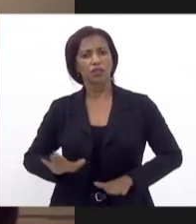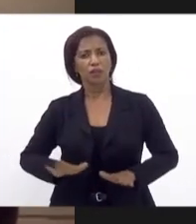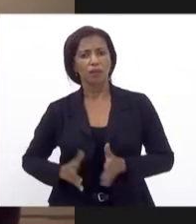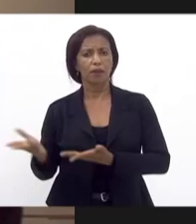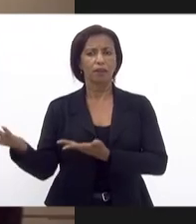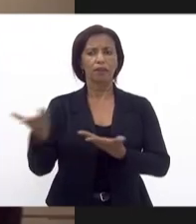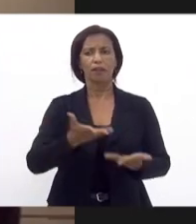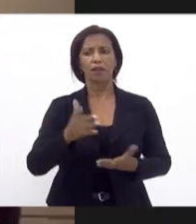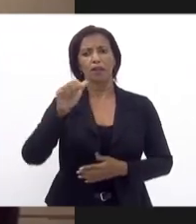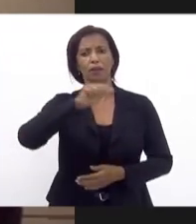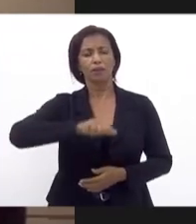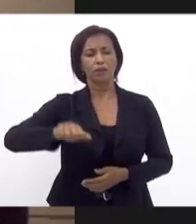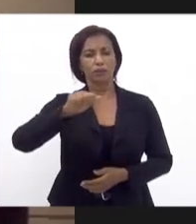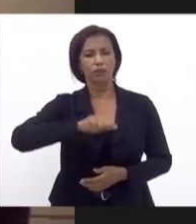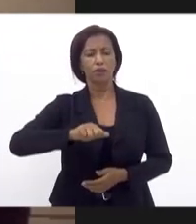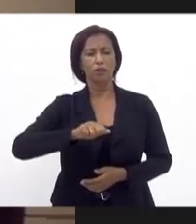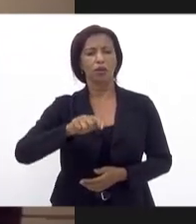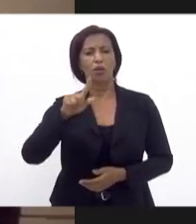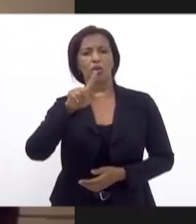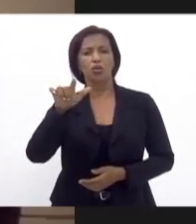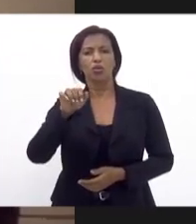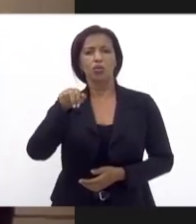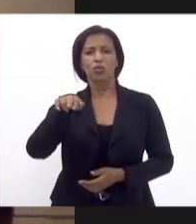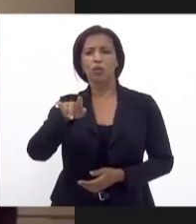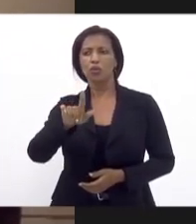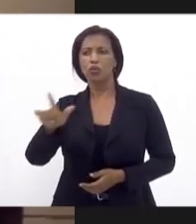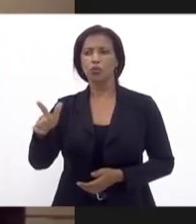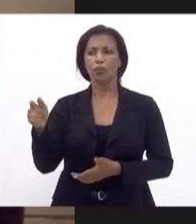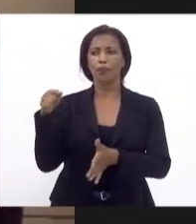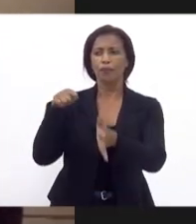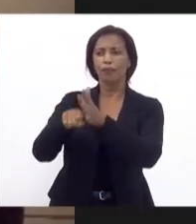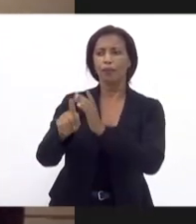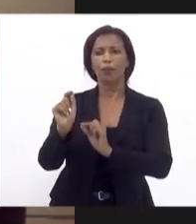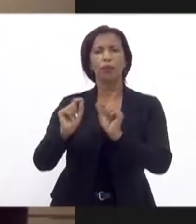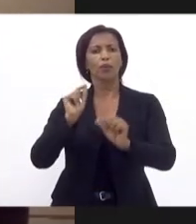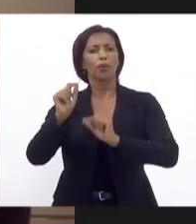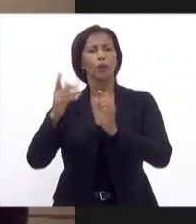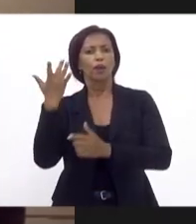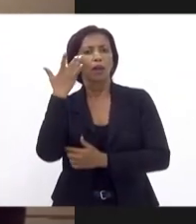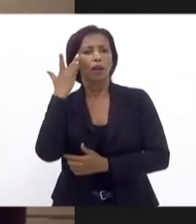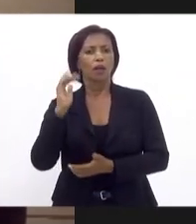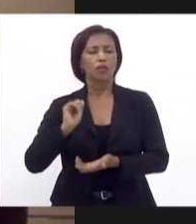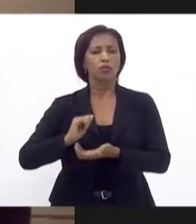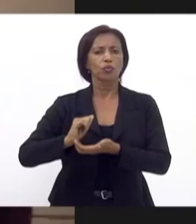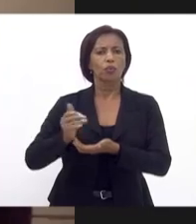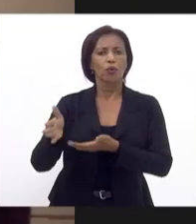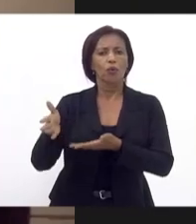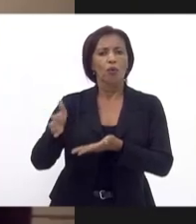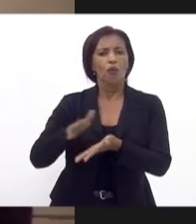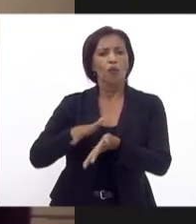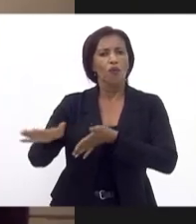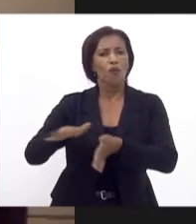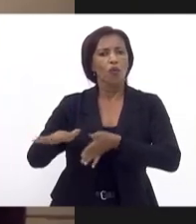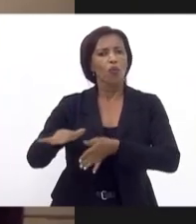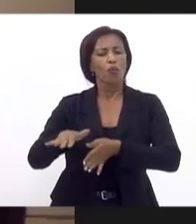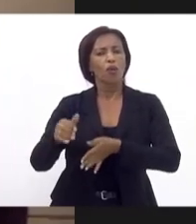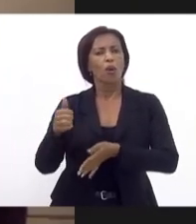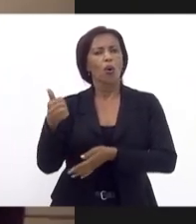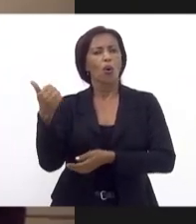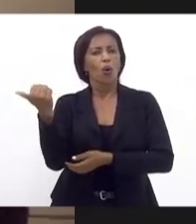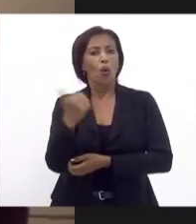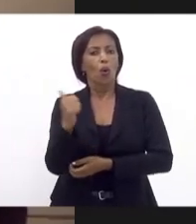tragam a Associação da Zona Sul, pergunte a elas o que elas acham sobre o volume de tráfego 11h30 da noite